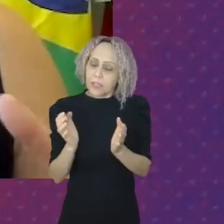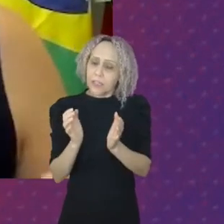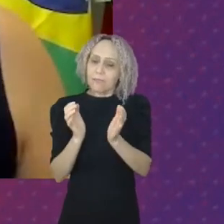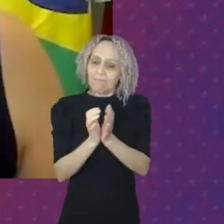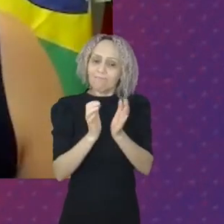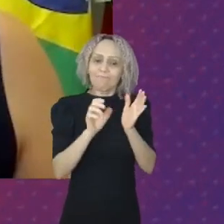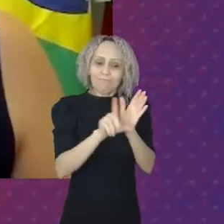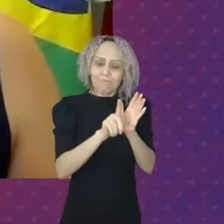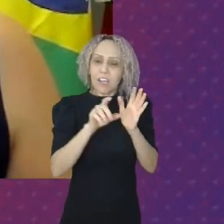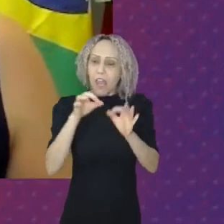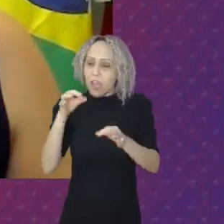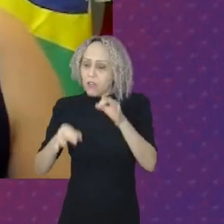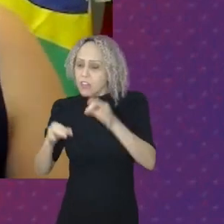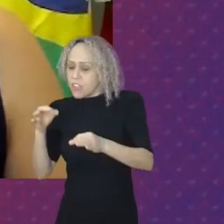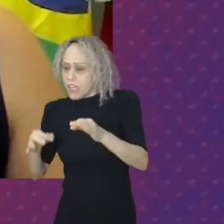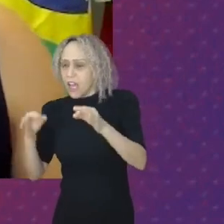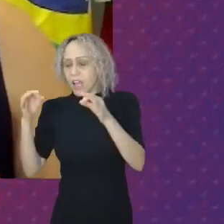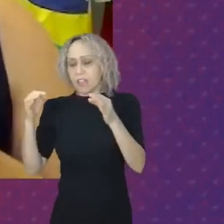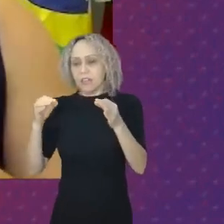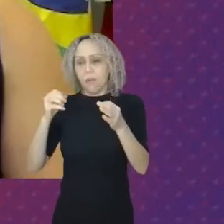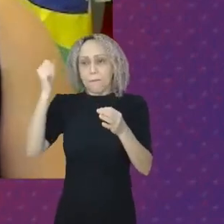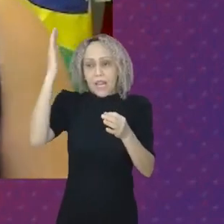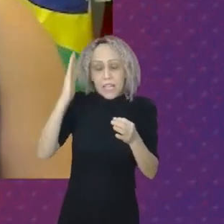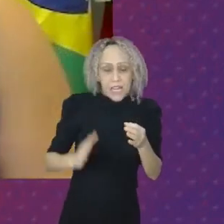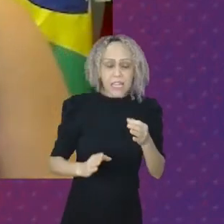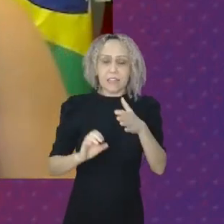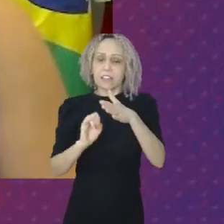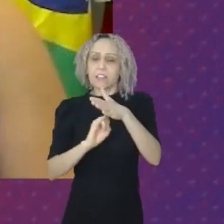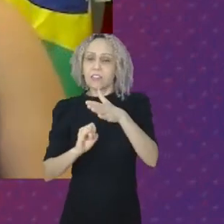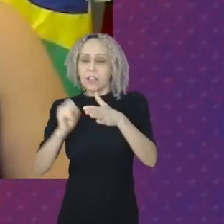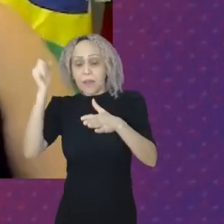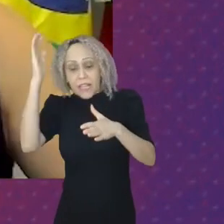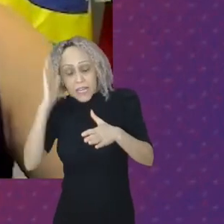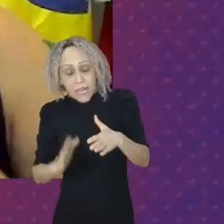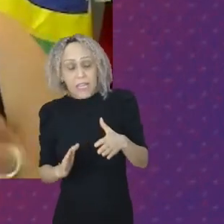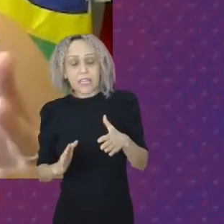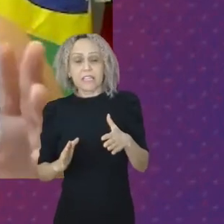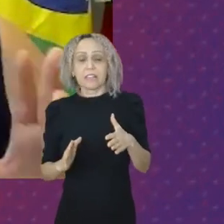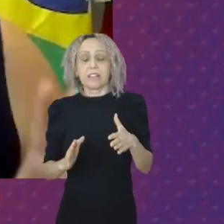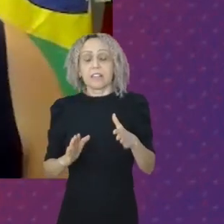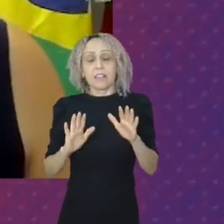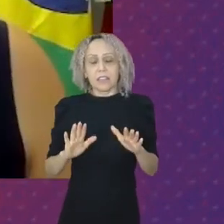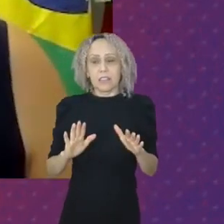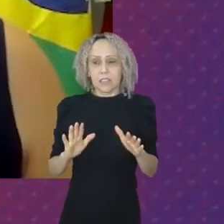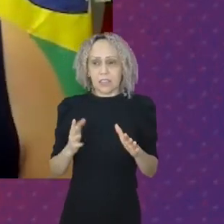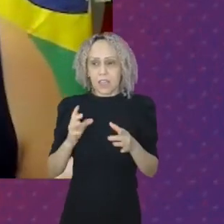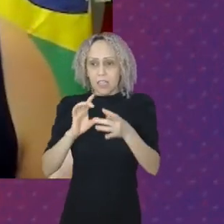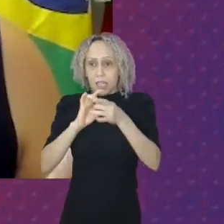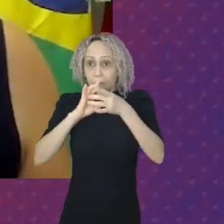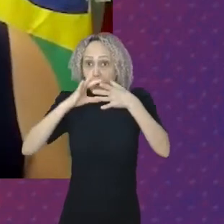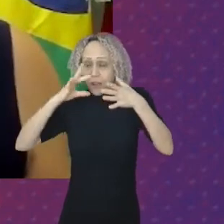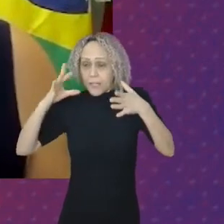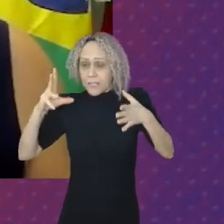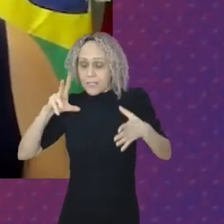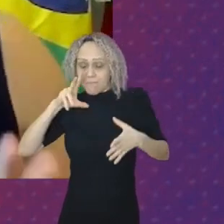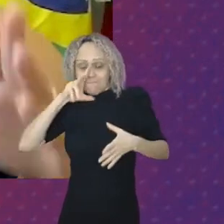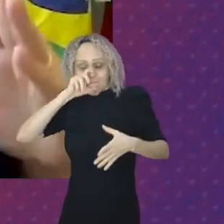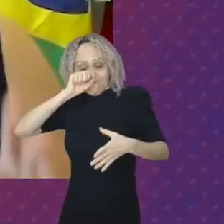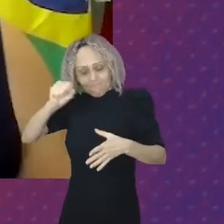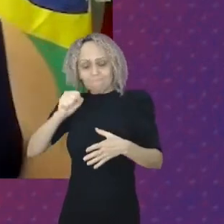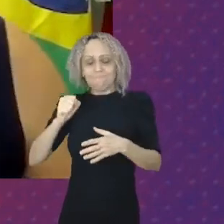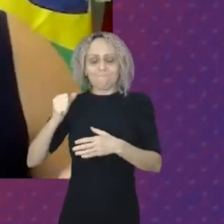das instituições brasileiras, que o aprofundamento da democracia que nós estamos retomando neste